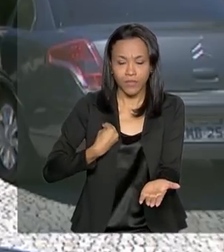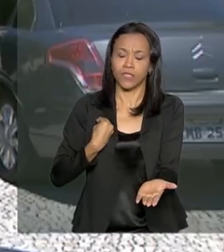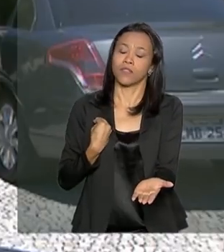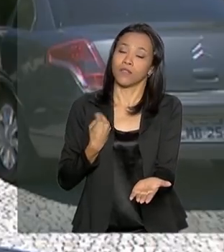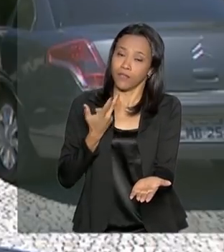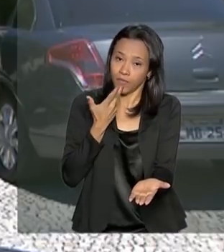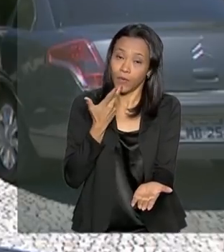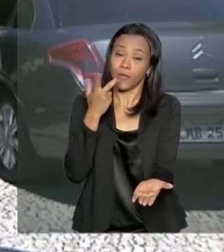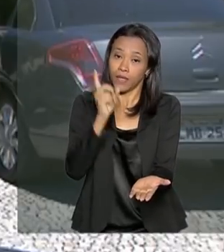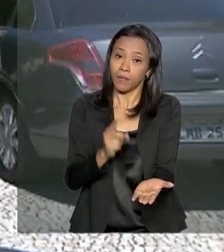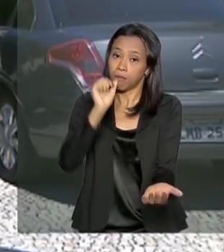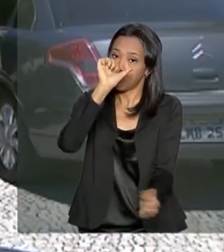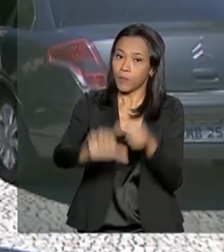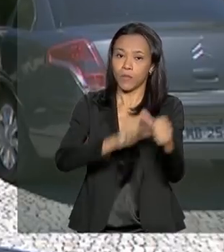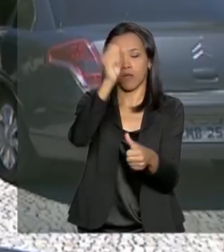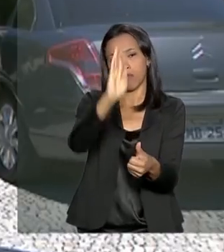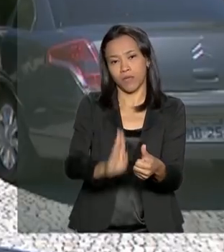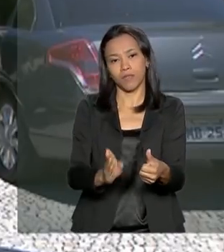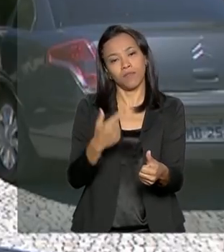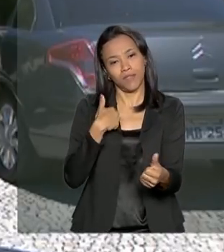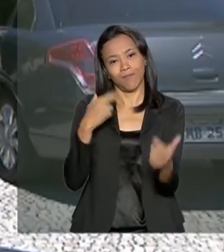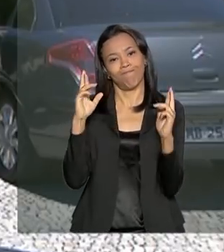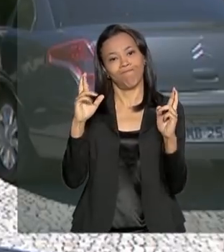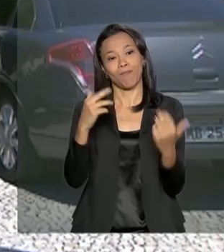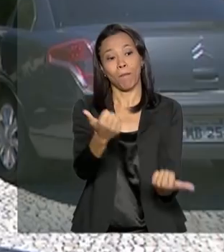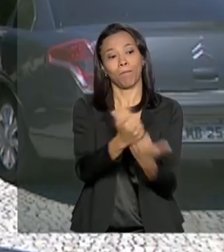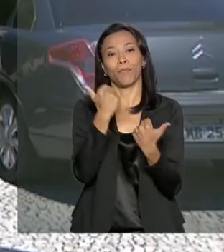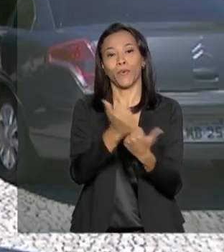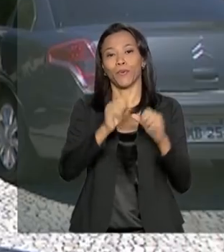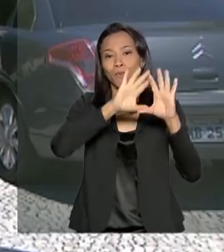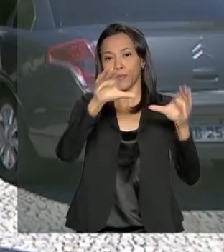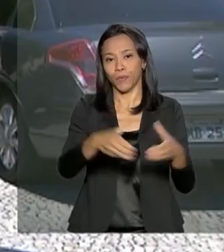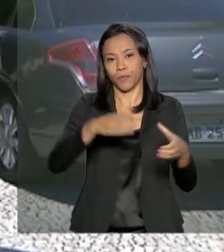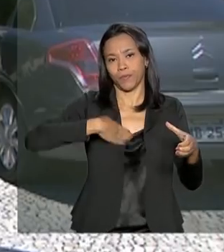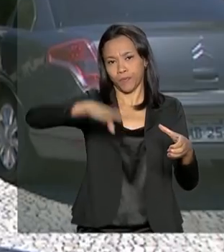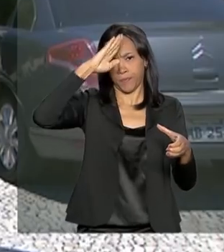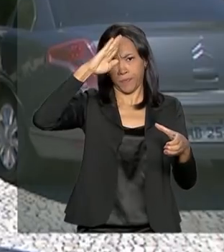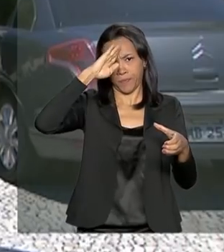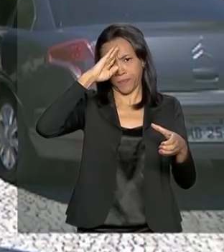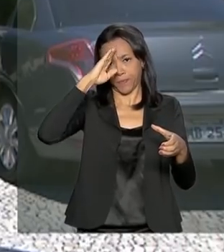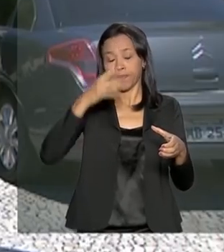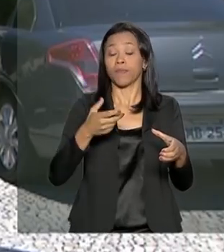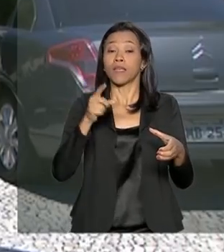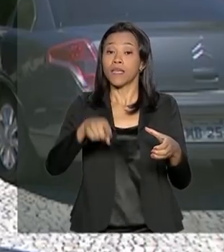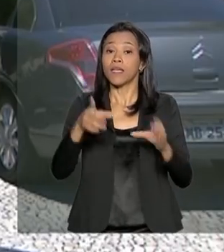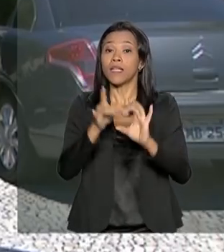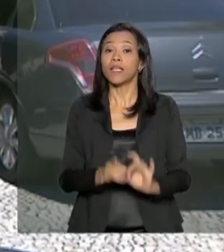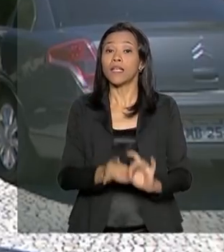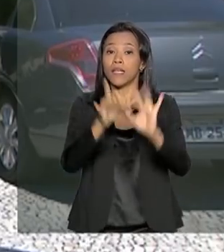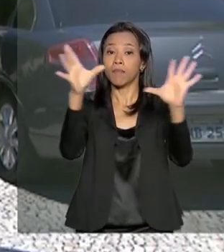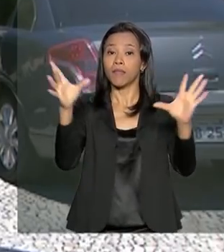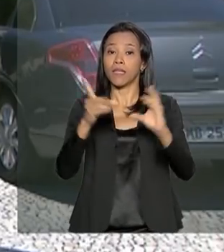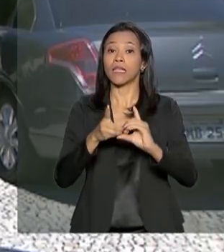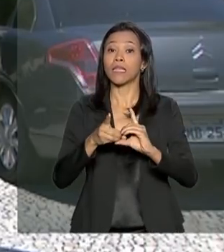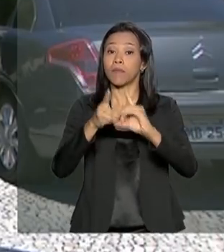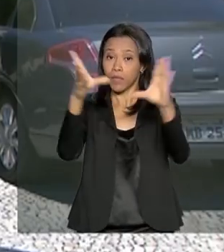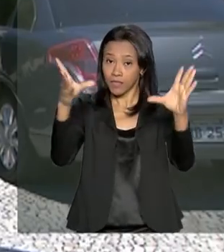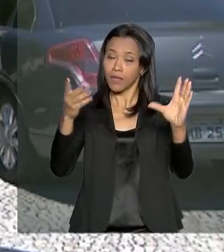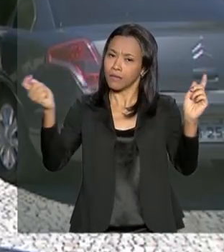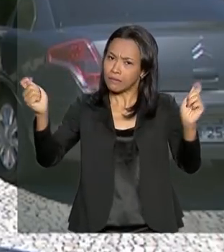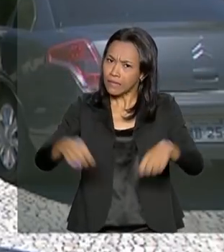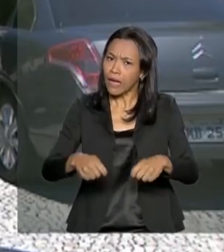tem a missão de mudar o Brasil e conta com o apoio das Forças Armadas porque garantiu que liberdade e democracia só são